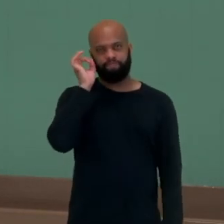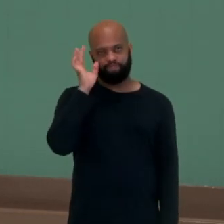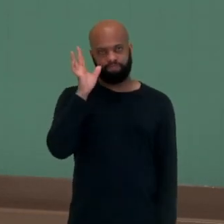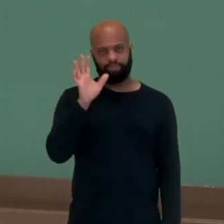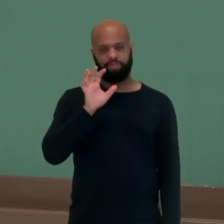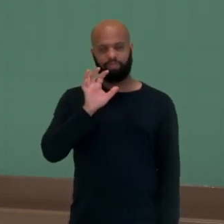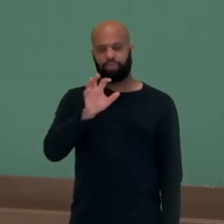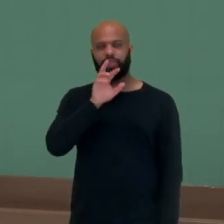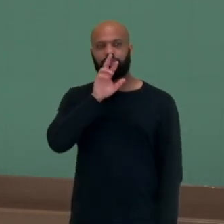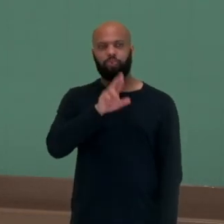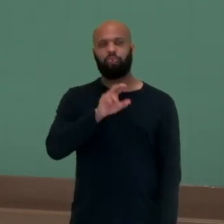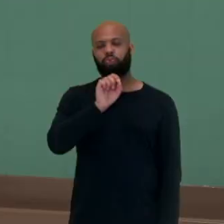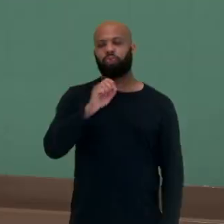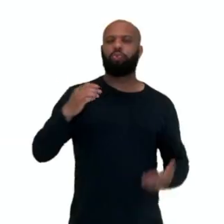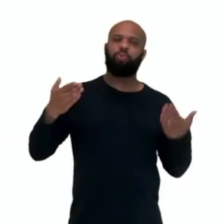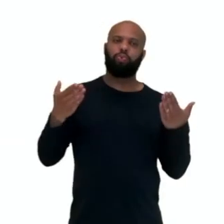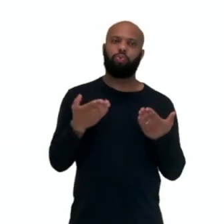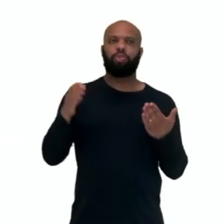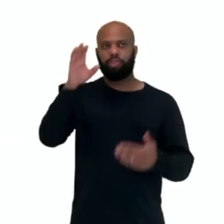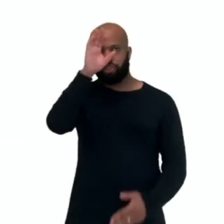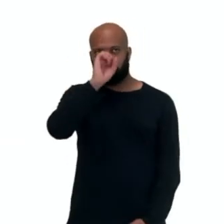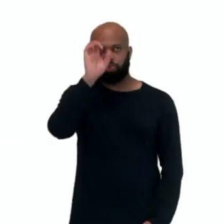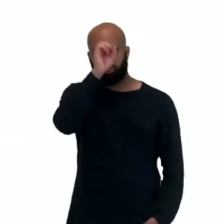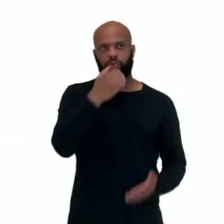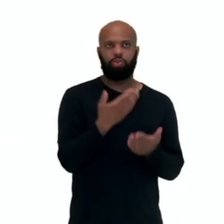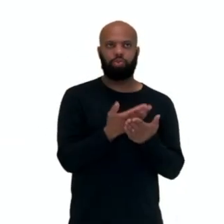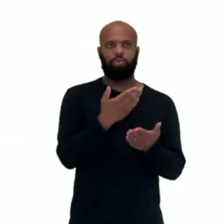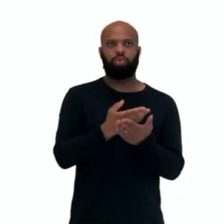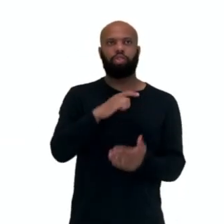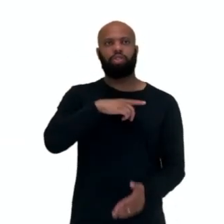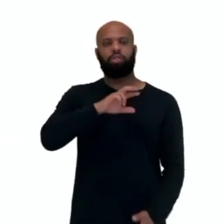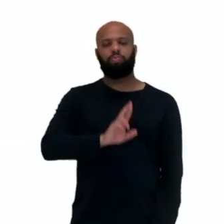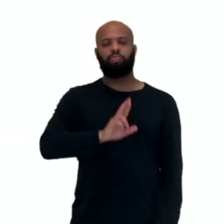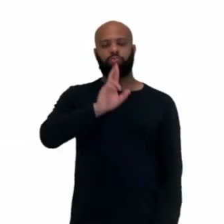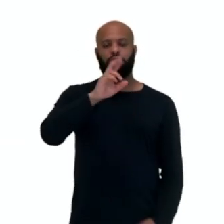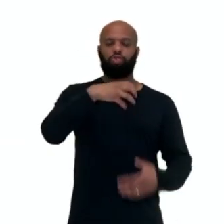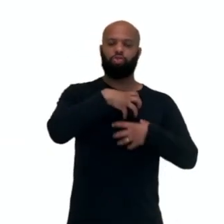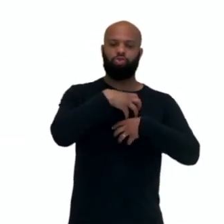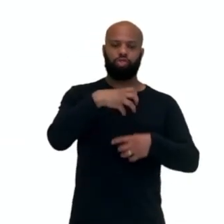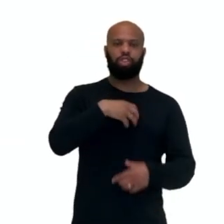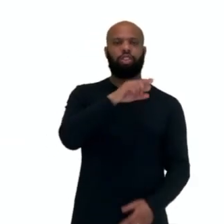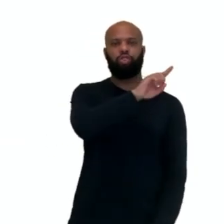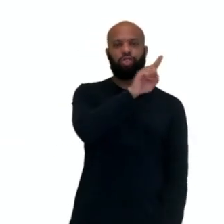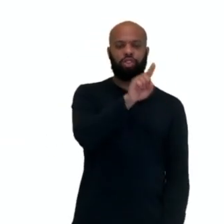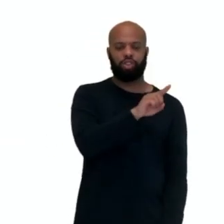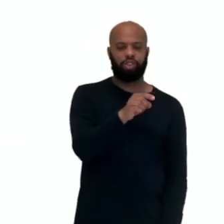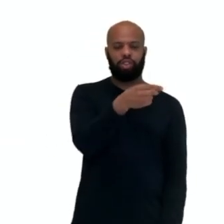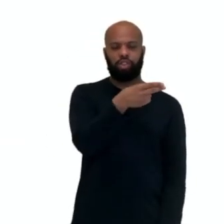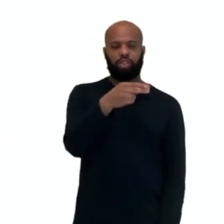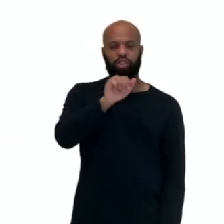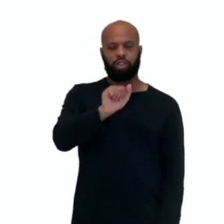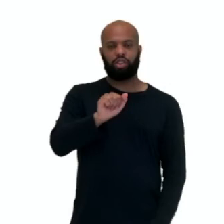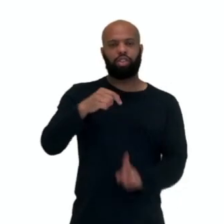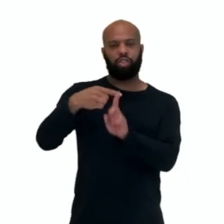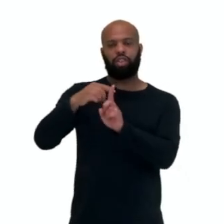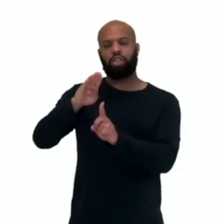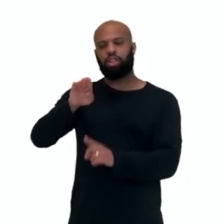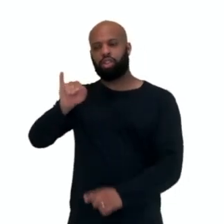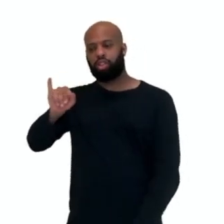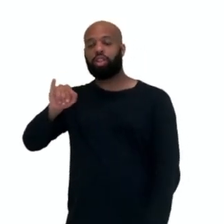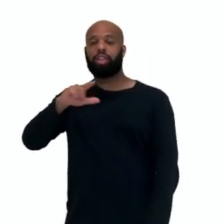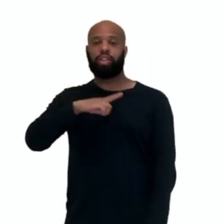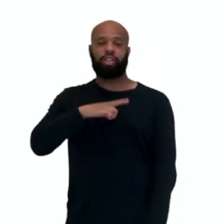essa resolução. O que a gente viu hoje? Nós vimos que a representação algébrica do número complexo, nós vamos ter uma